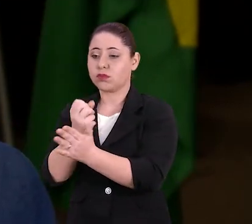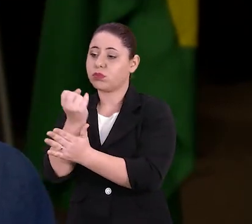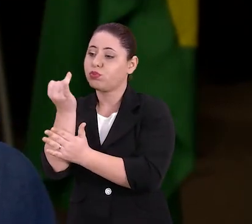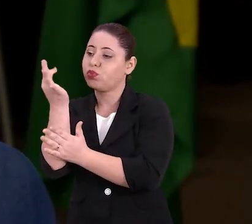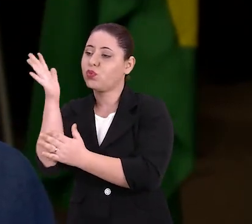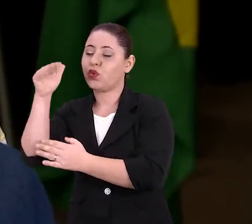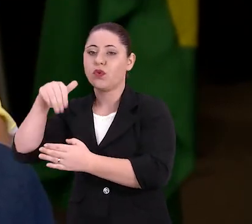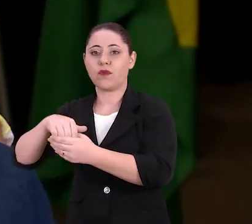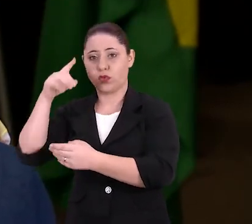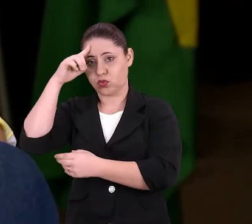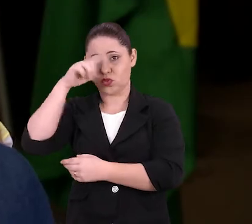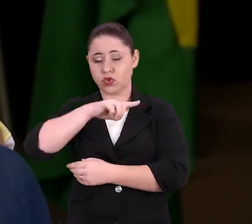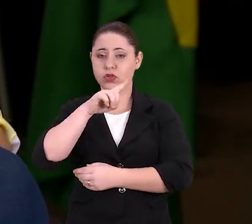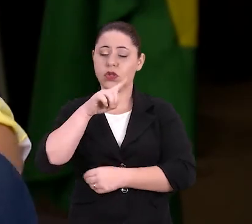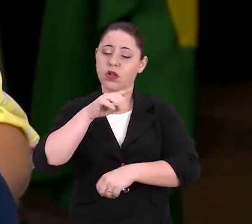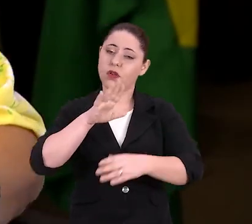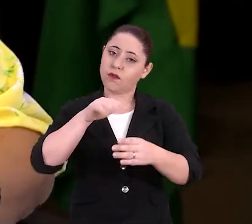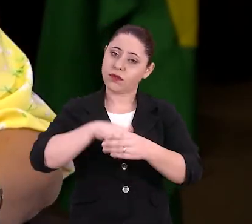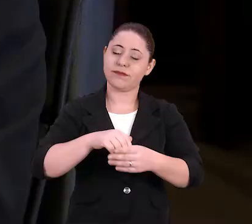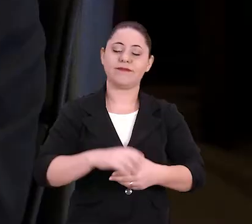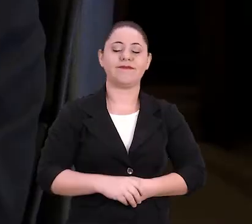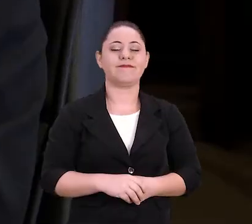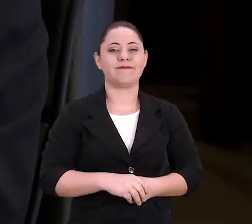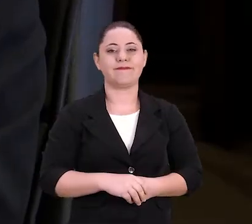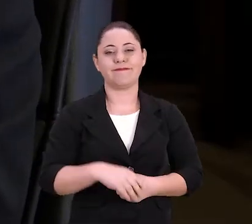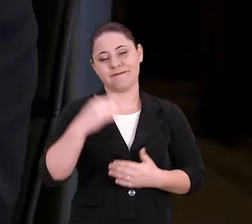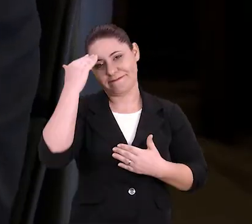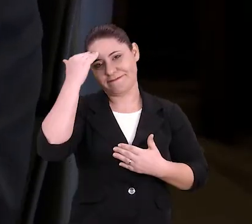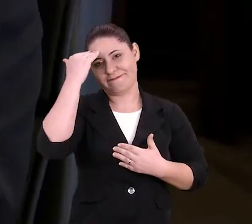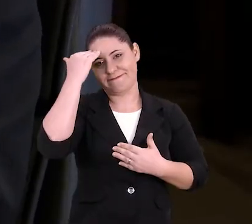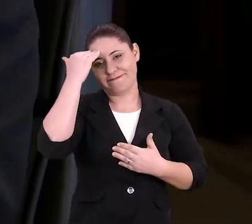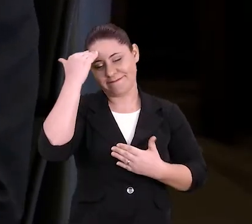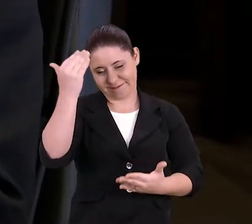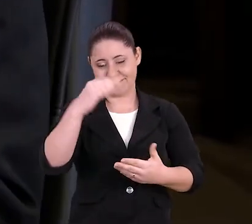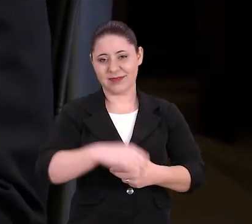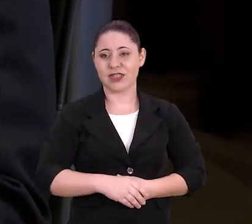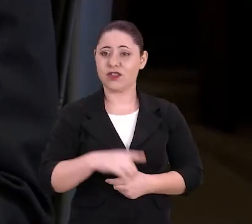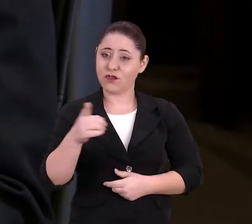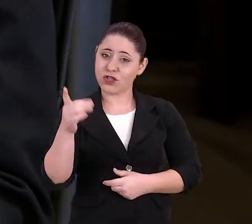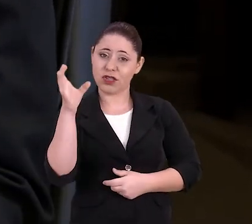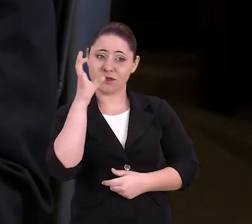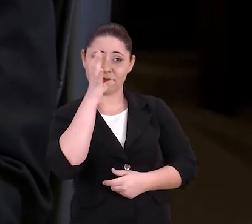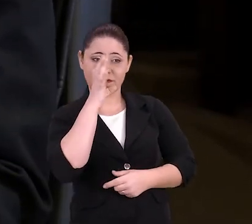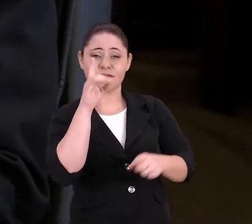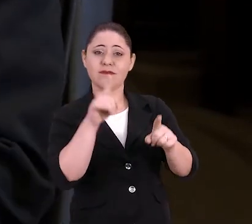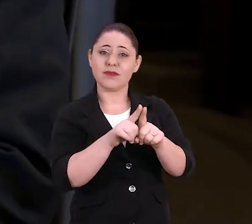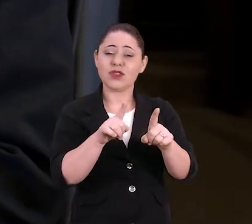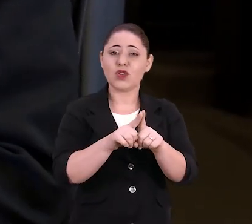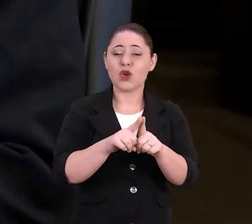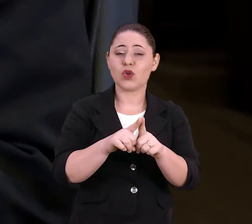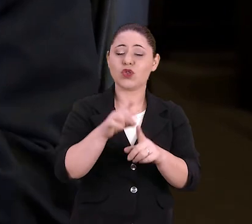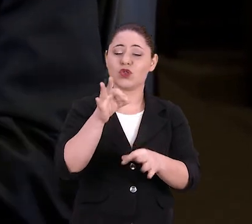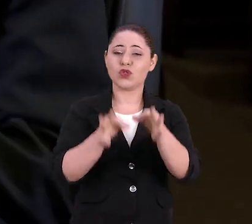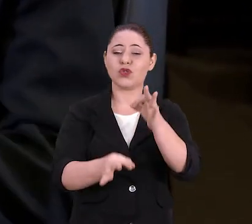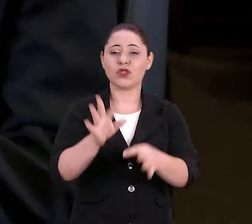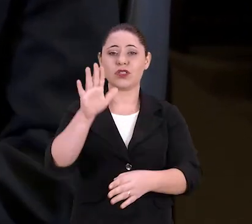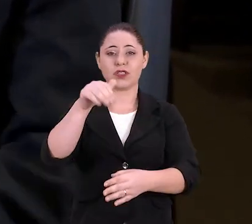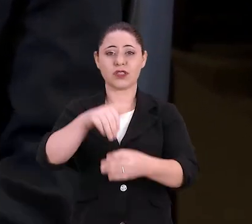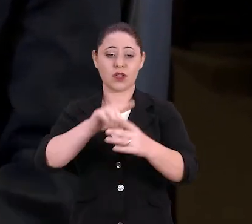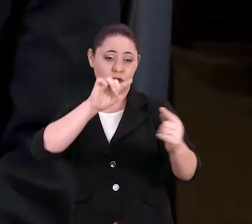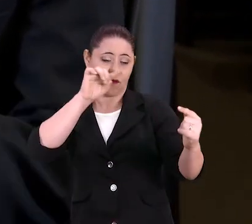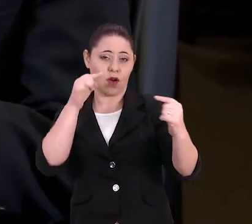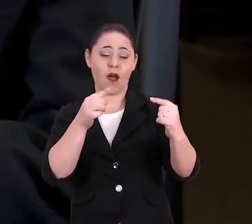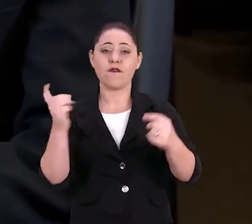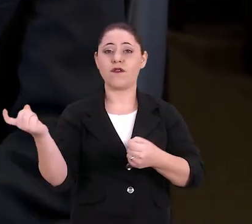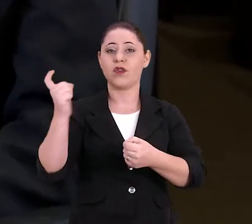dos votos no dia da eleição. Sim. Elizabeth, muito obrigado. Muito obrigado a você que esteve conosco mais uma vez no Justiça Eleitoral em